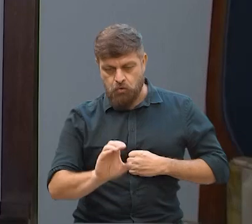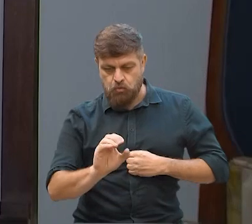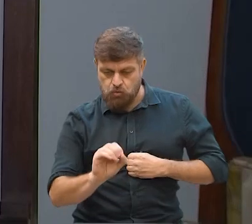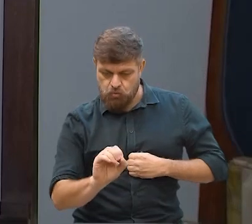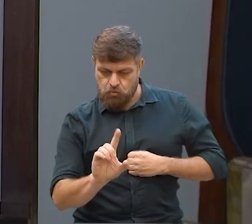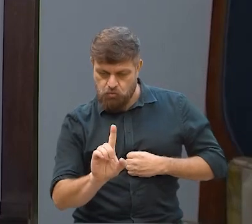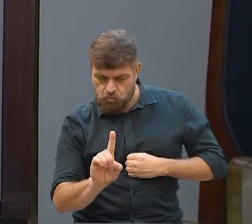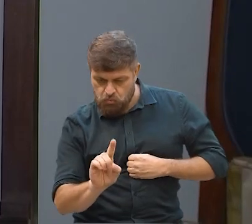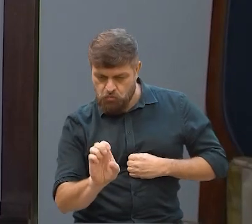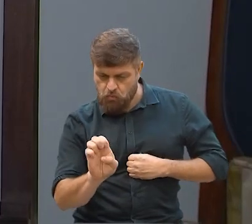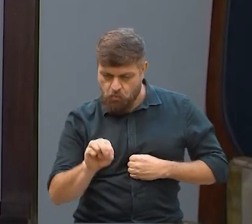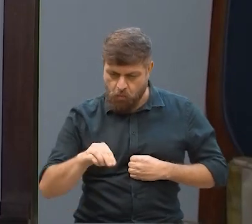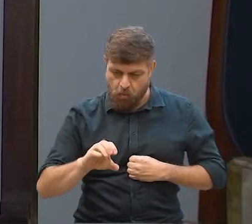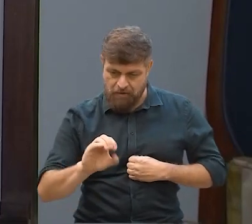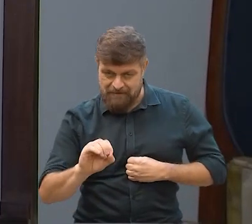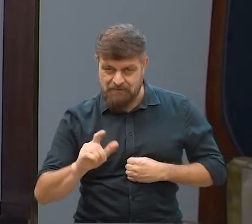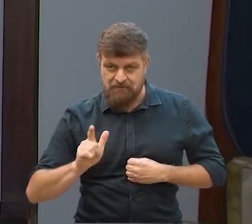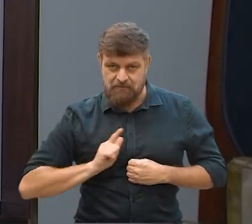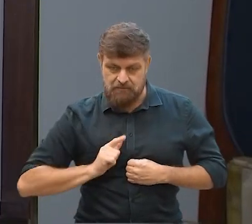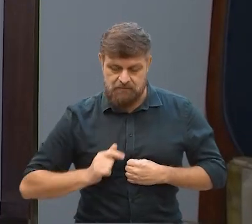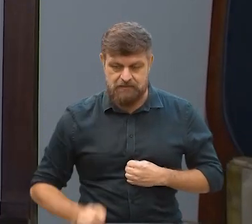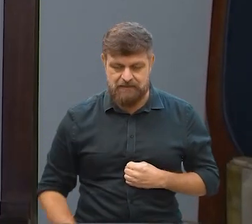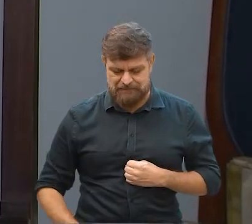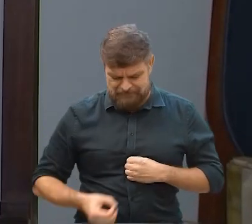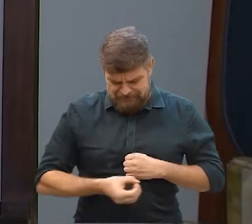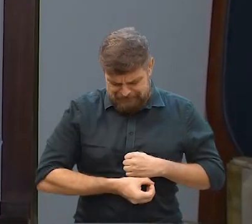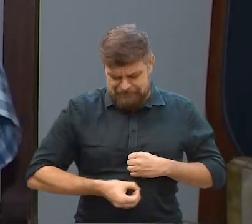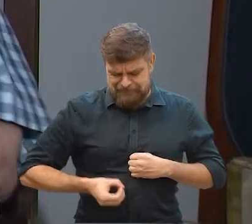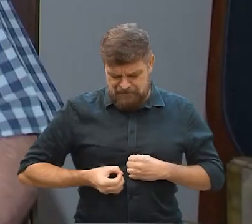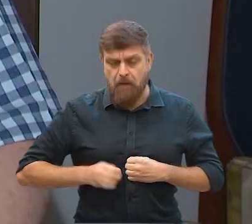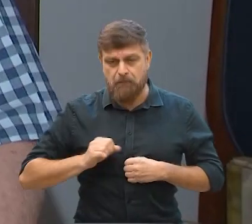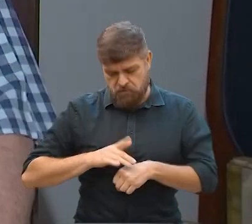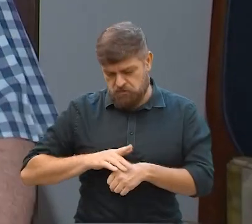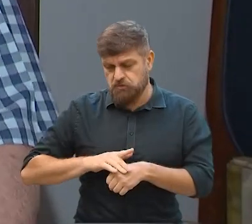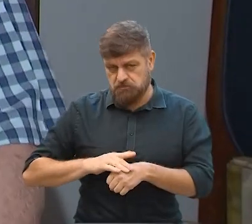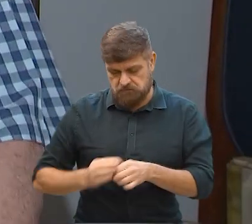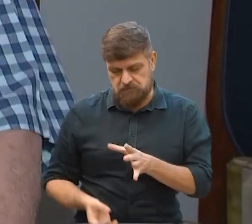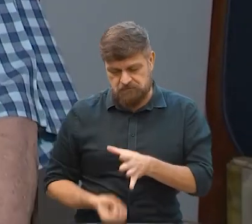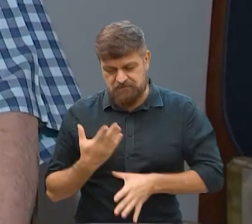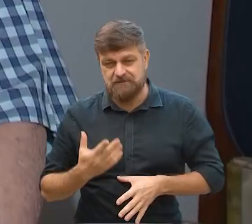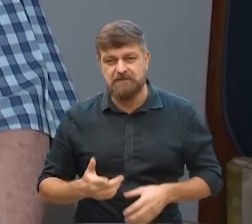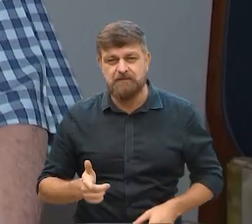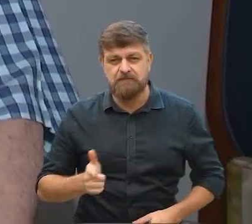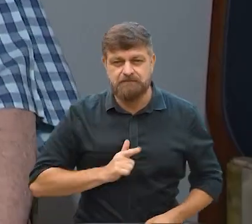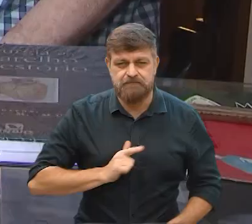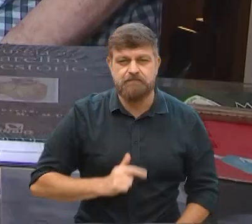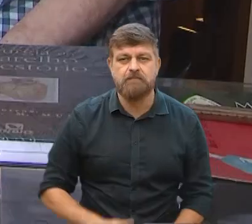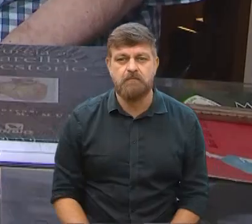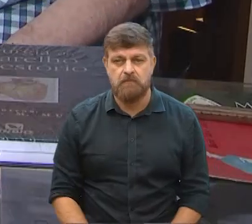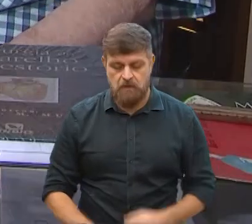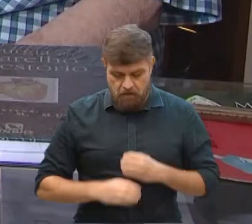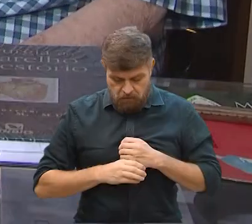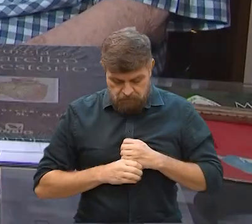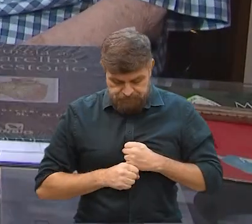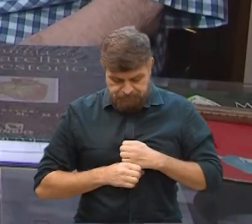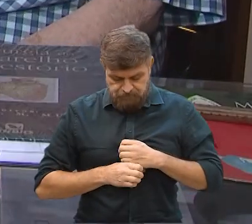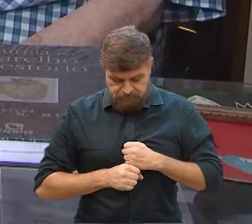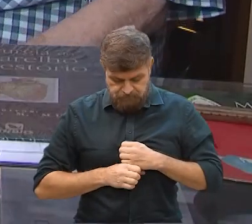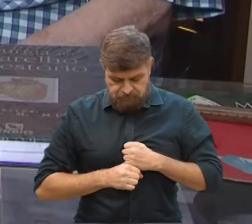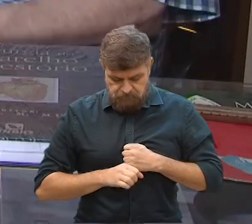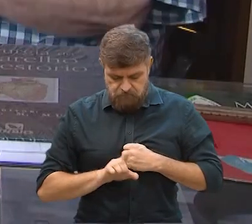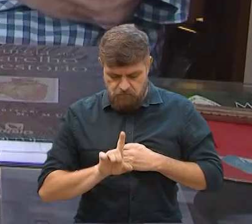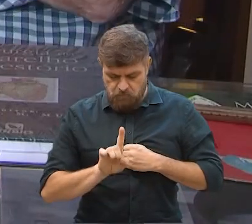que tem úlcera no estômago, tem úlcera no duodeno, úlcera em outros lugares menos frequentes. Muito bem, aí o